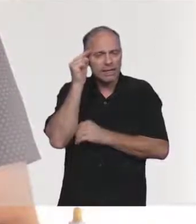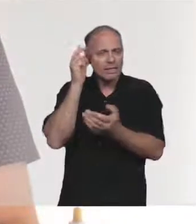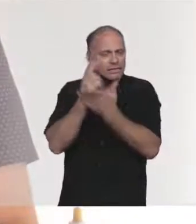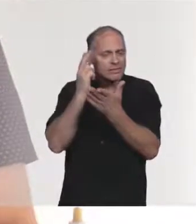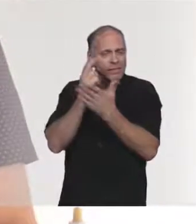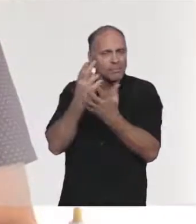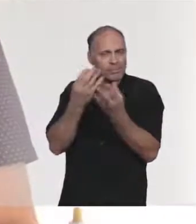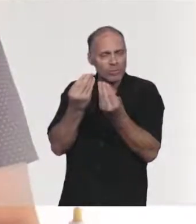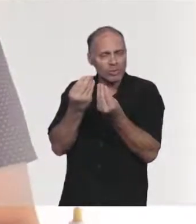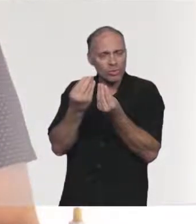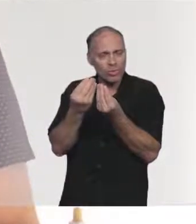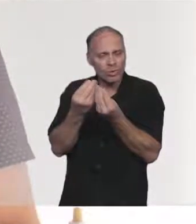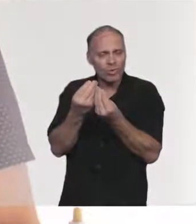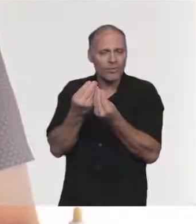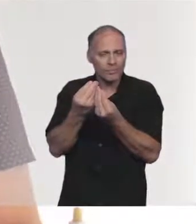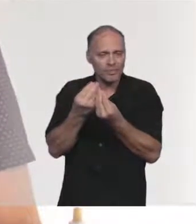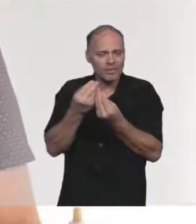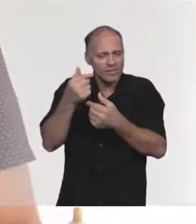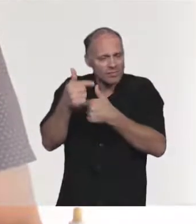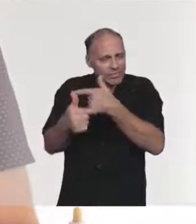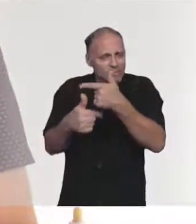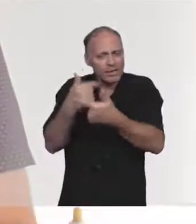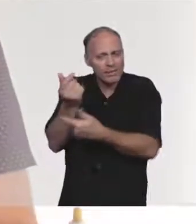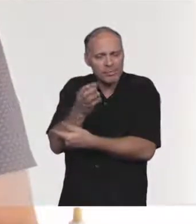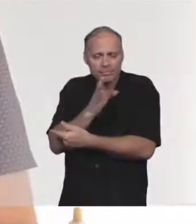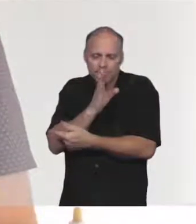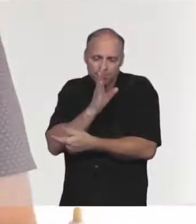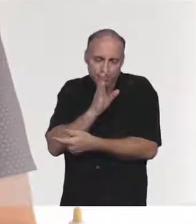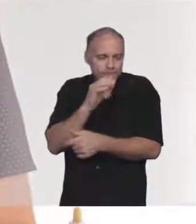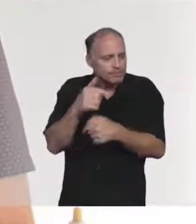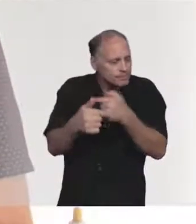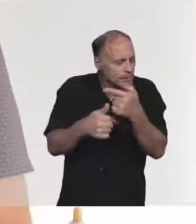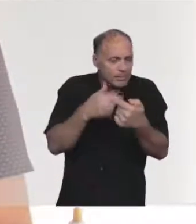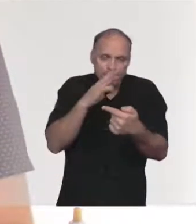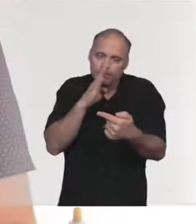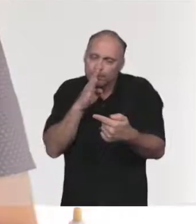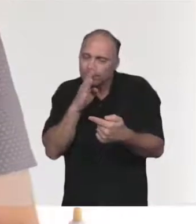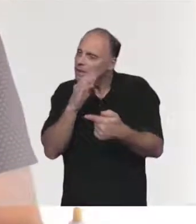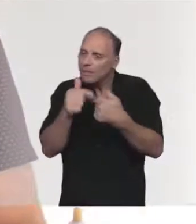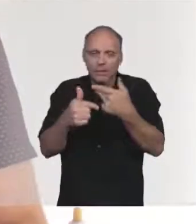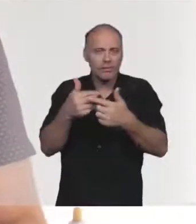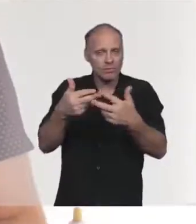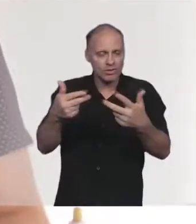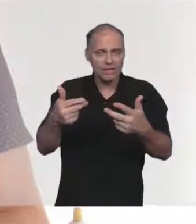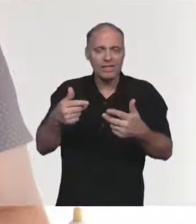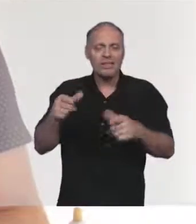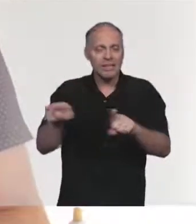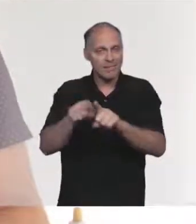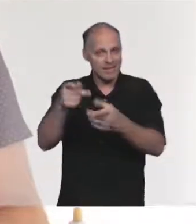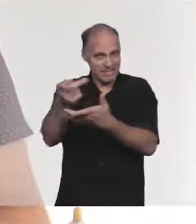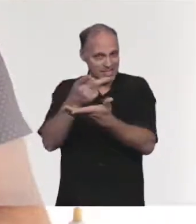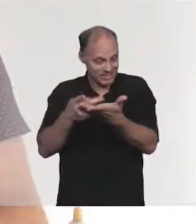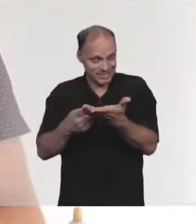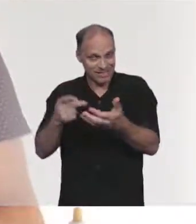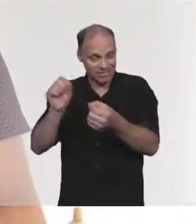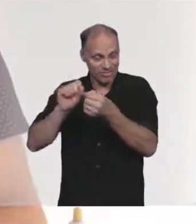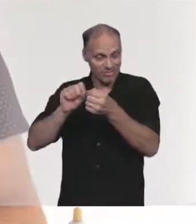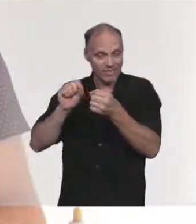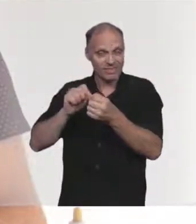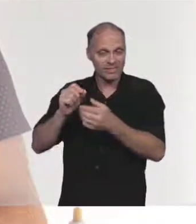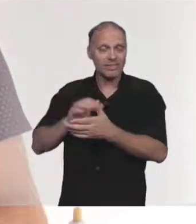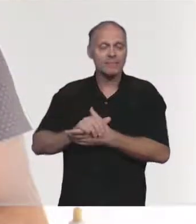Eu sempre fui muito prolixo no trabalho, né? Inclusive os trabalhos de desenho,